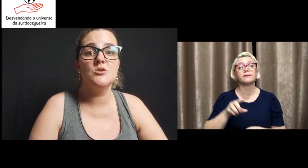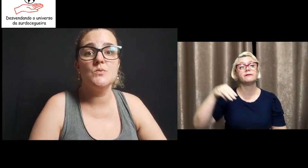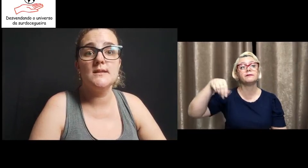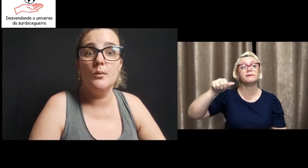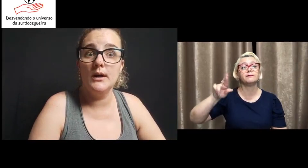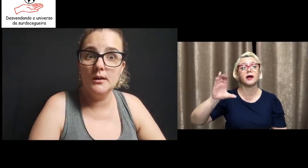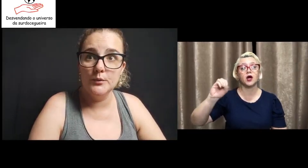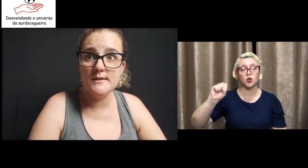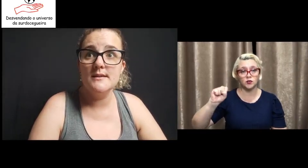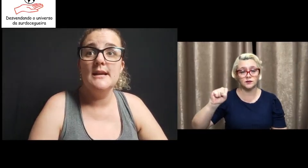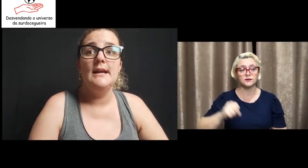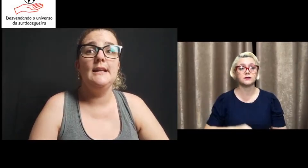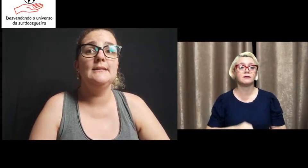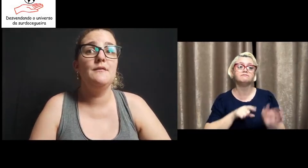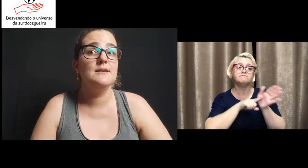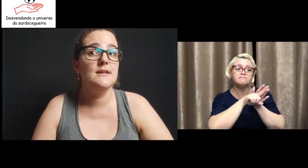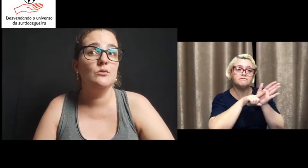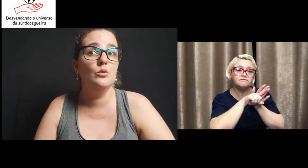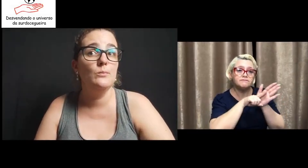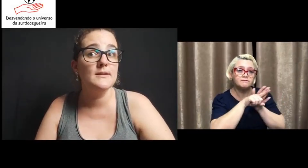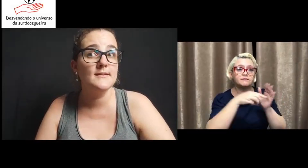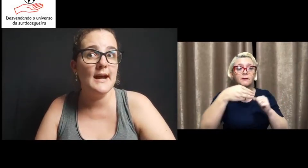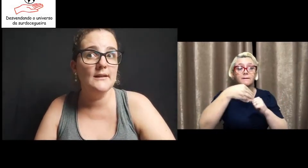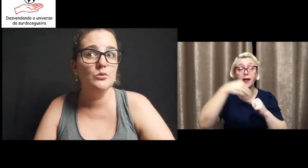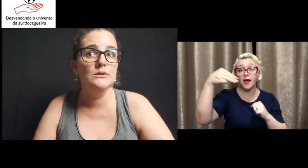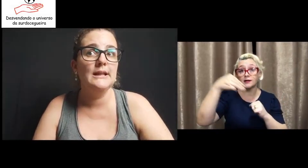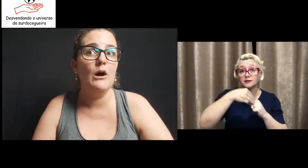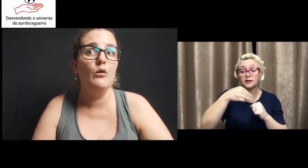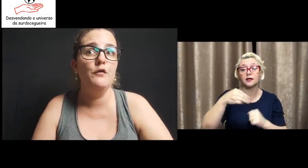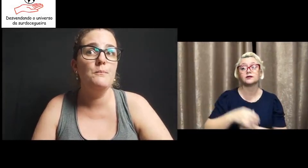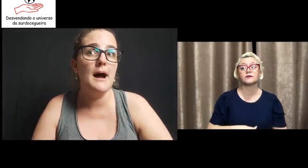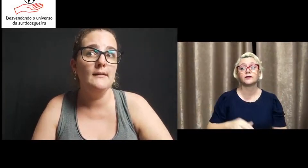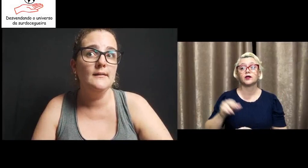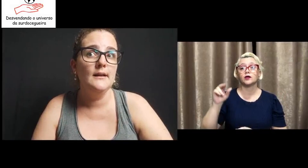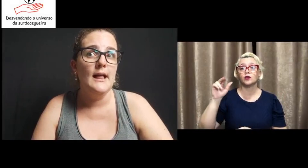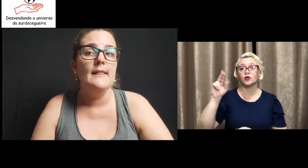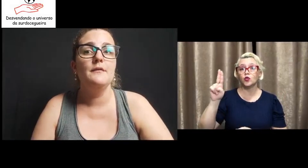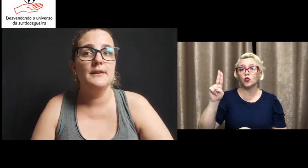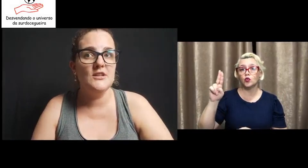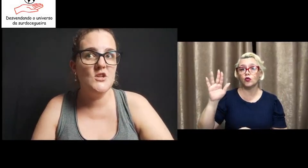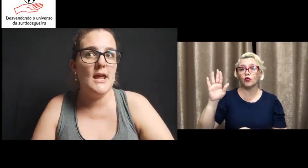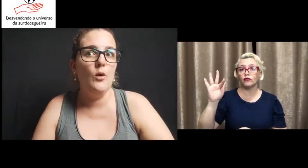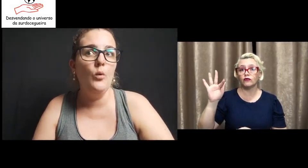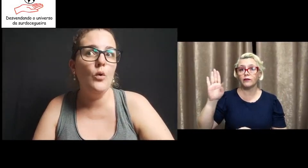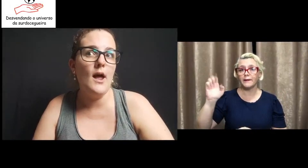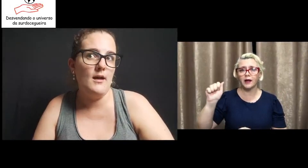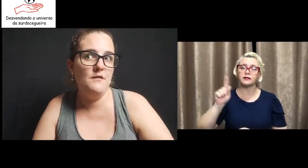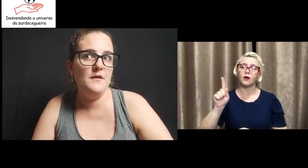Henrique Assunção Ramos, ele está fazendo o mestrado na UFBA, na verdade